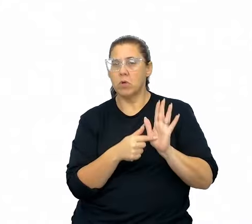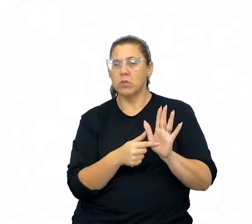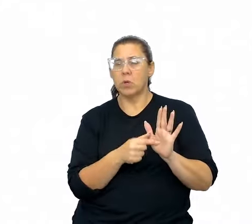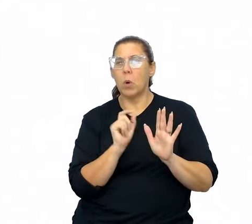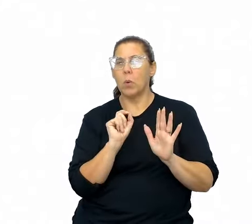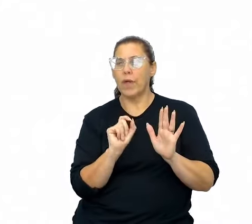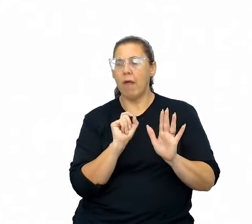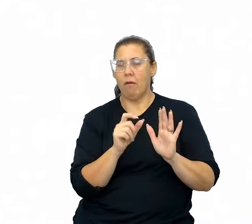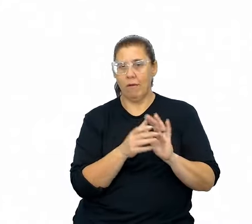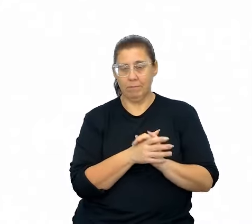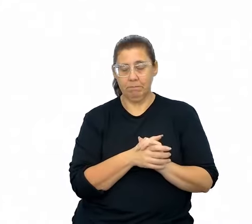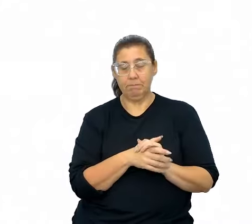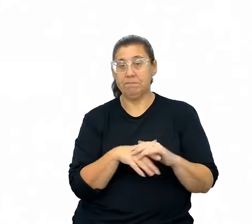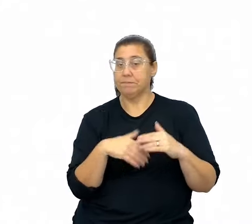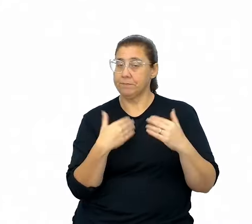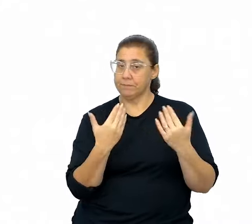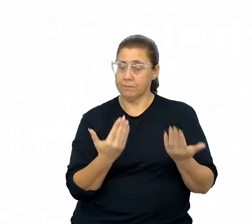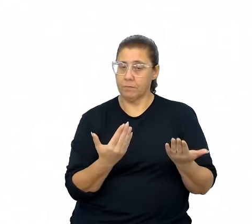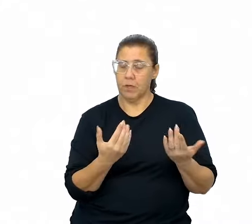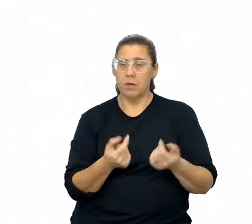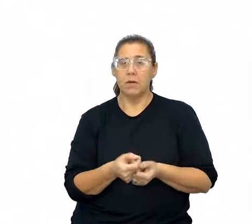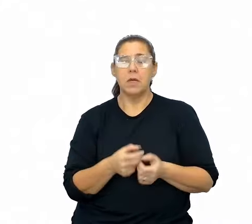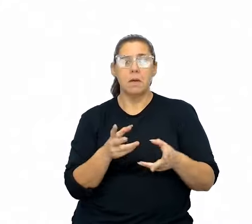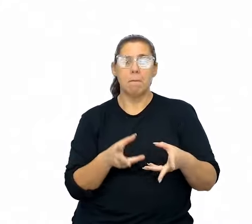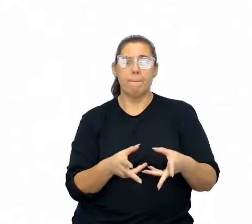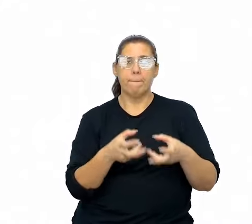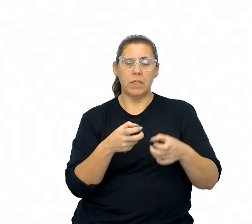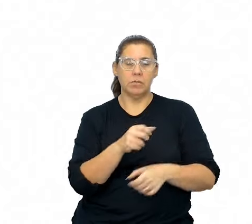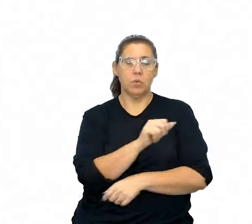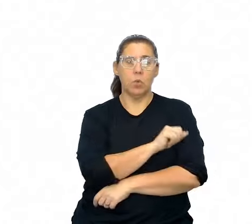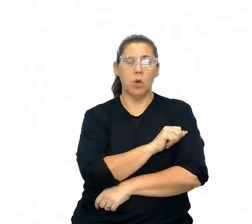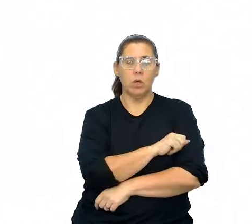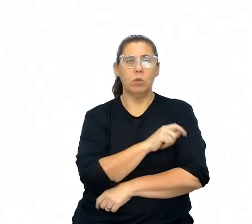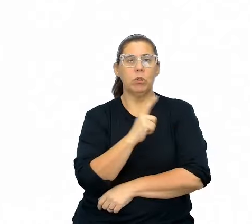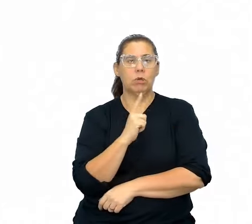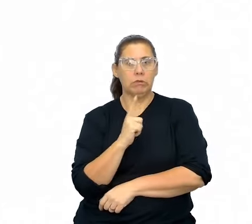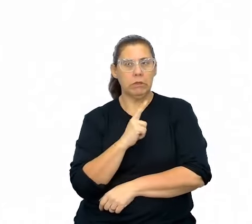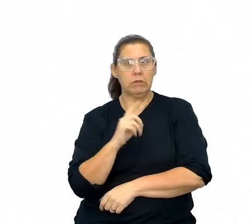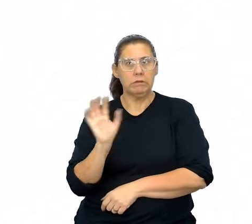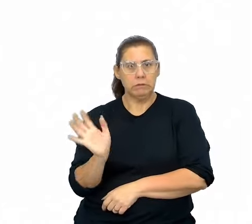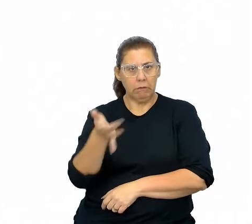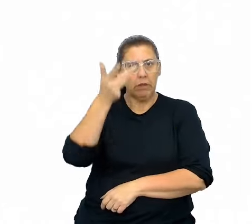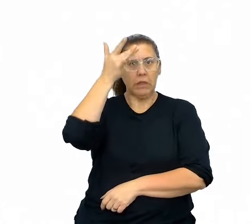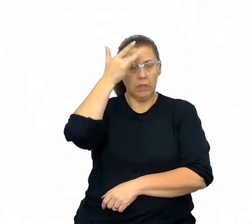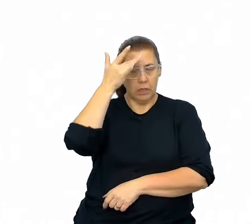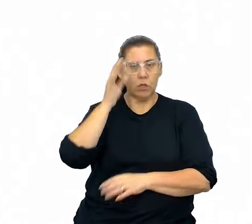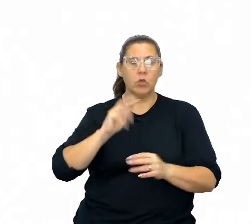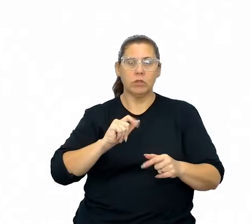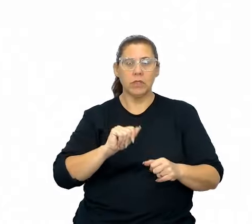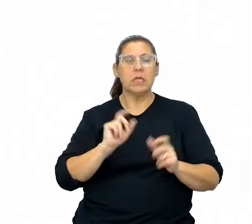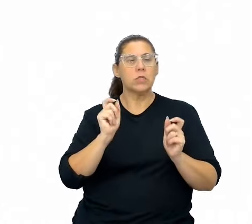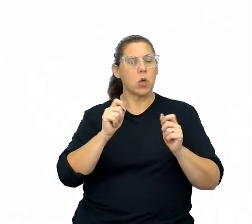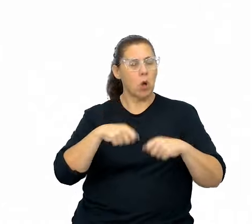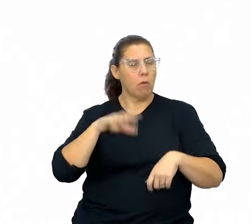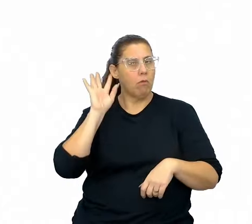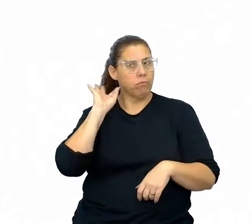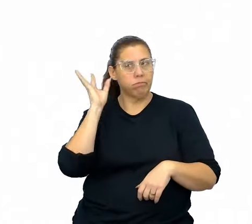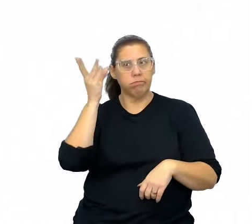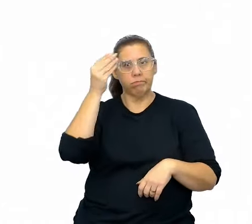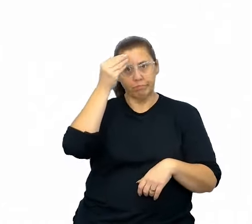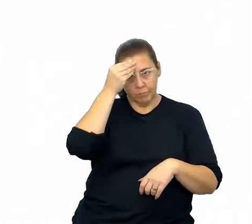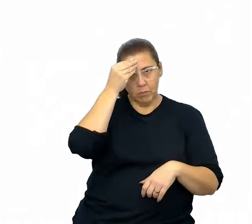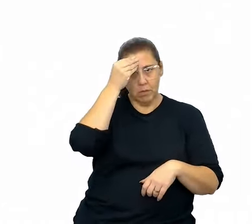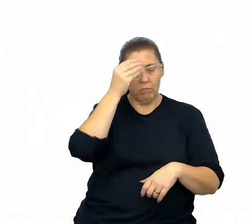aí? Bem, tendo em vista que os estudantes terão que se apropriar das competências leitoras e